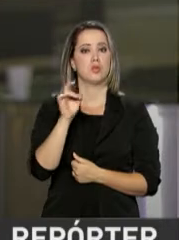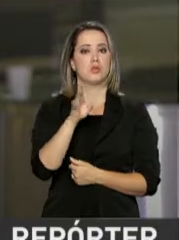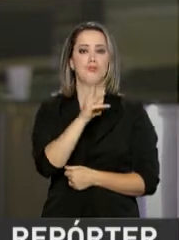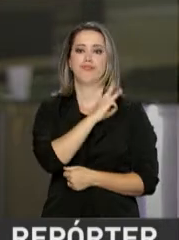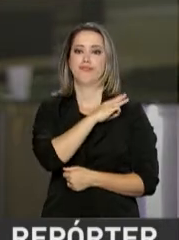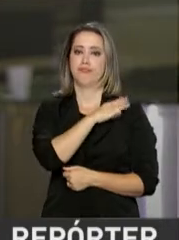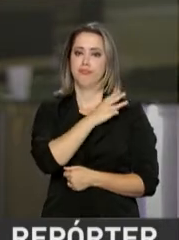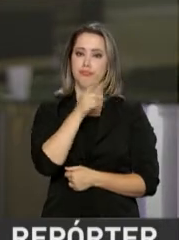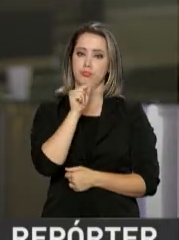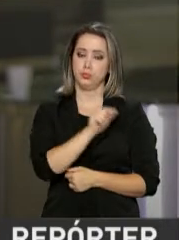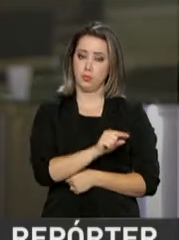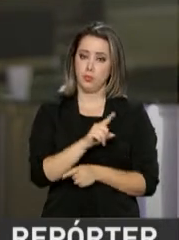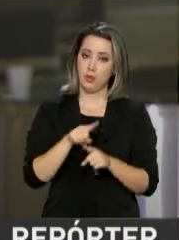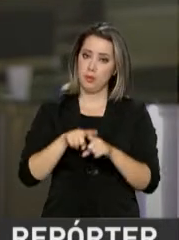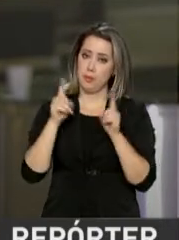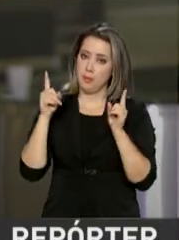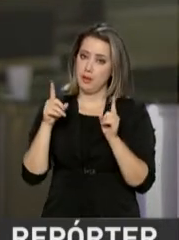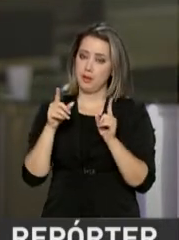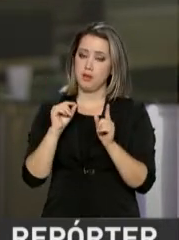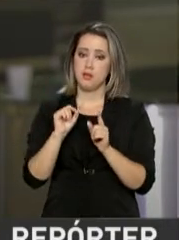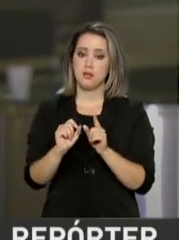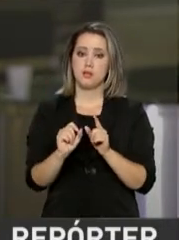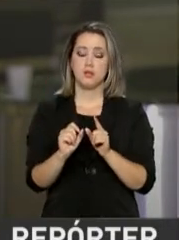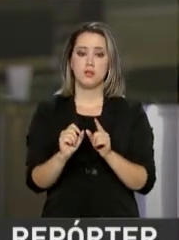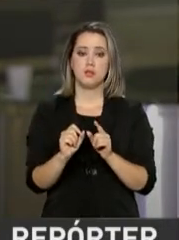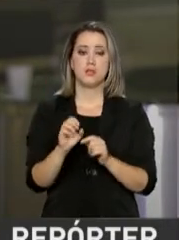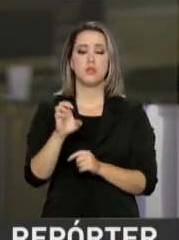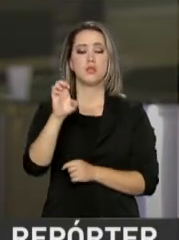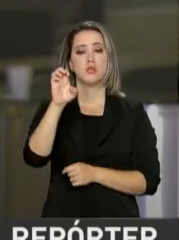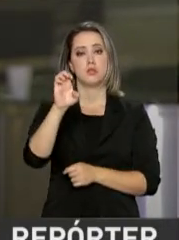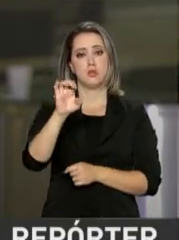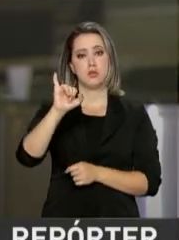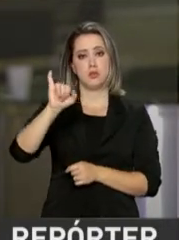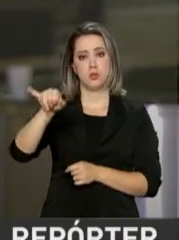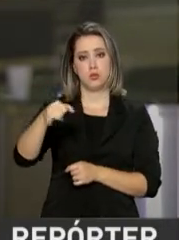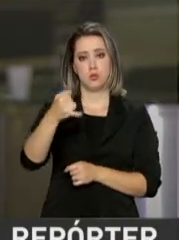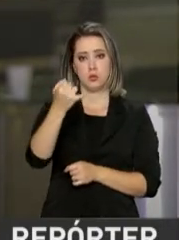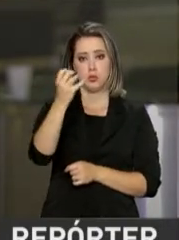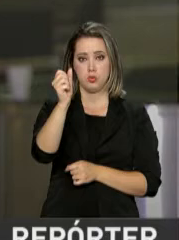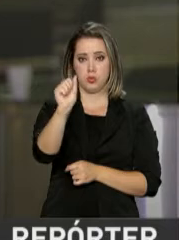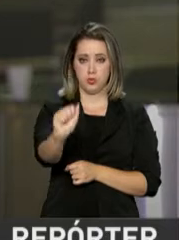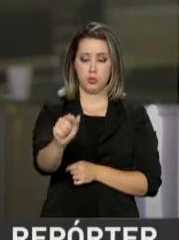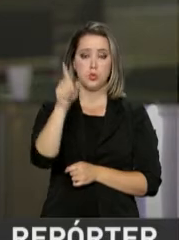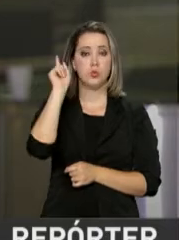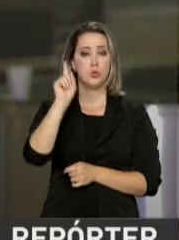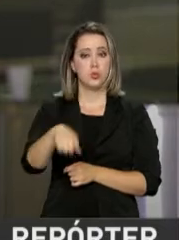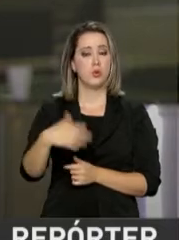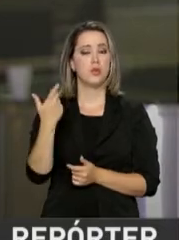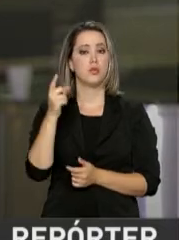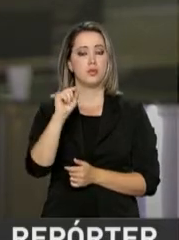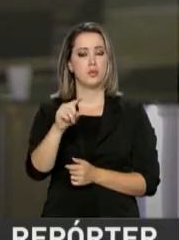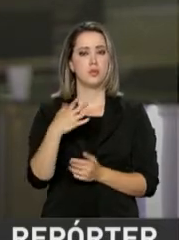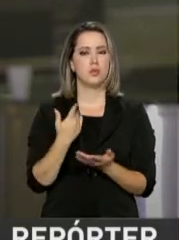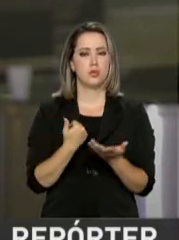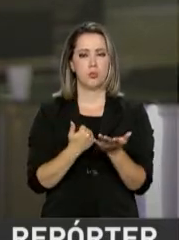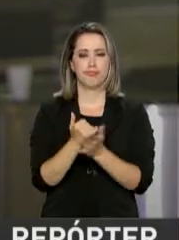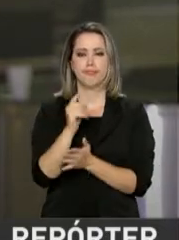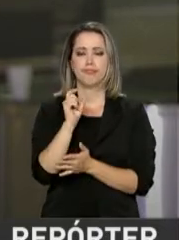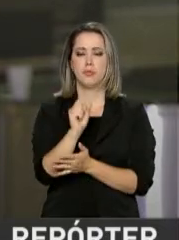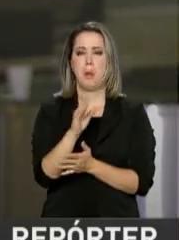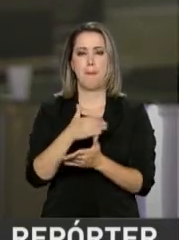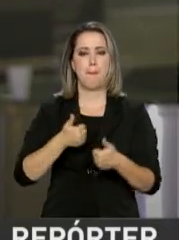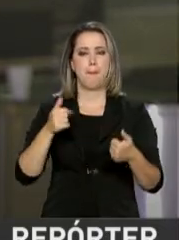médio já a migração para a educação de jovens e adultos é mais expressiva nos anos finais do ensino